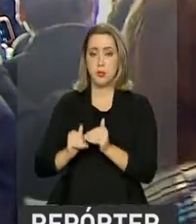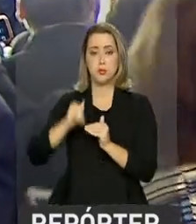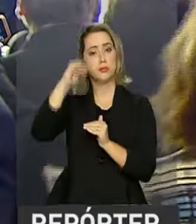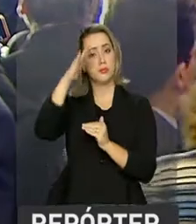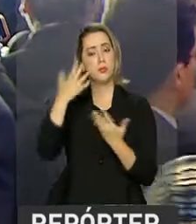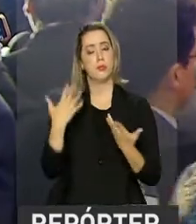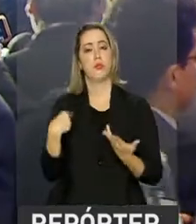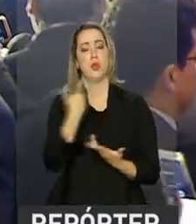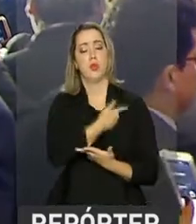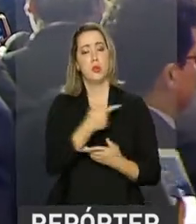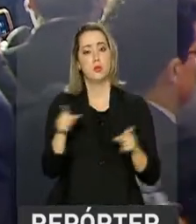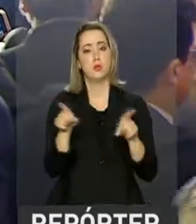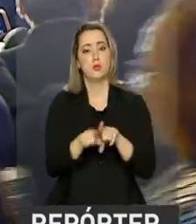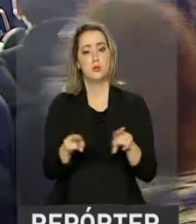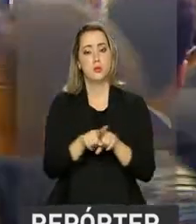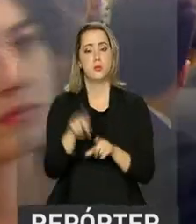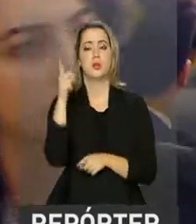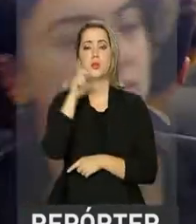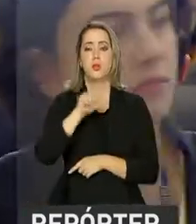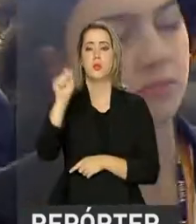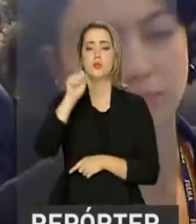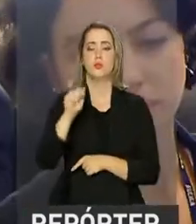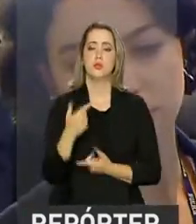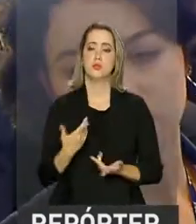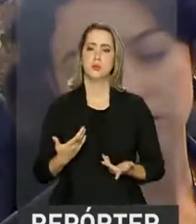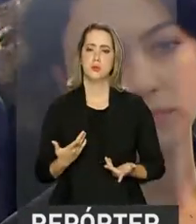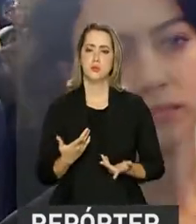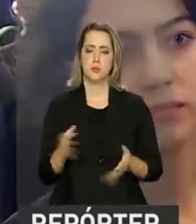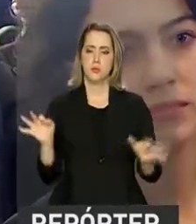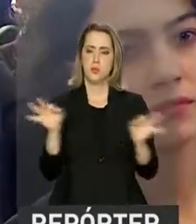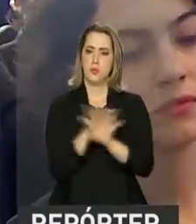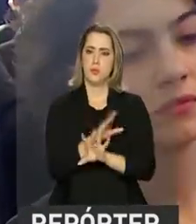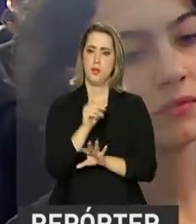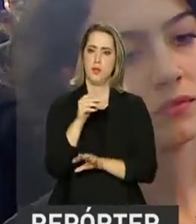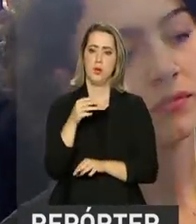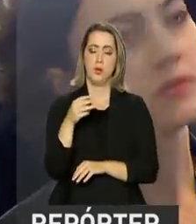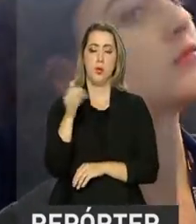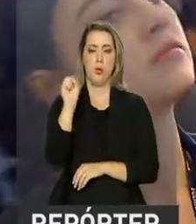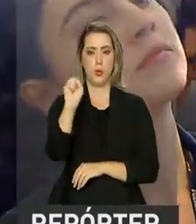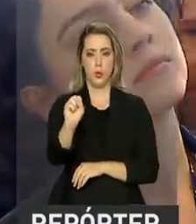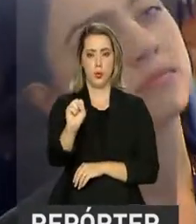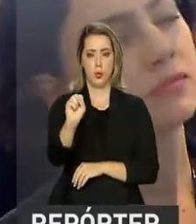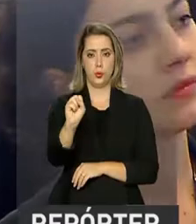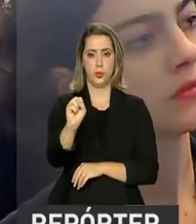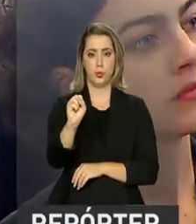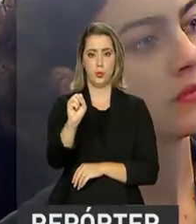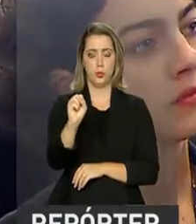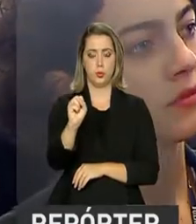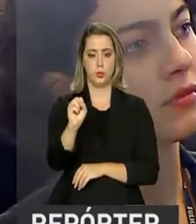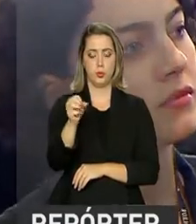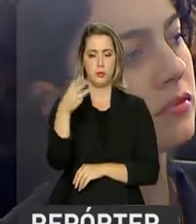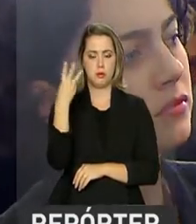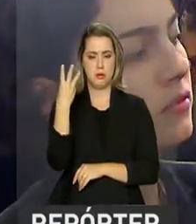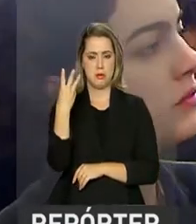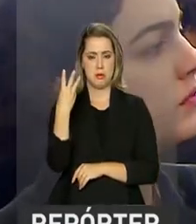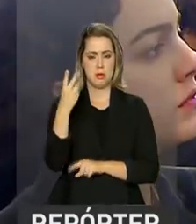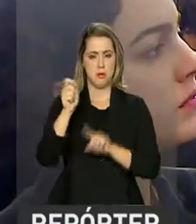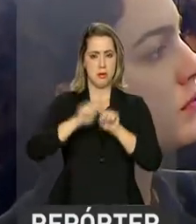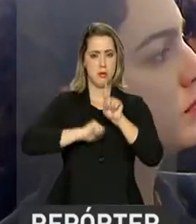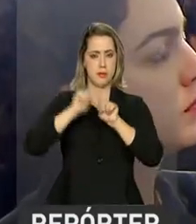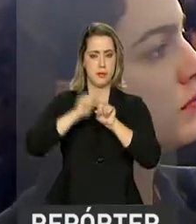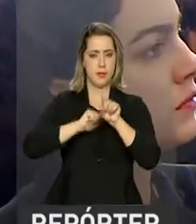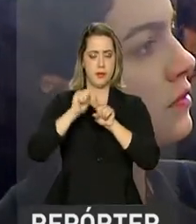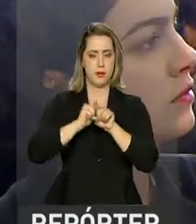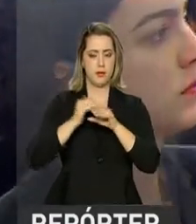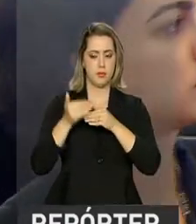Conseguimos terminar 8 trimestres consecutivos de queda do PIB. Teremos o